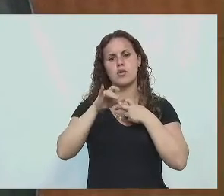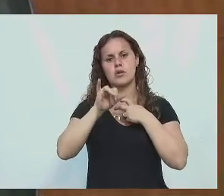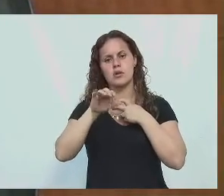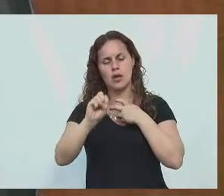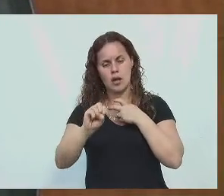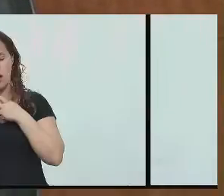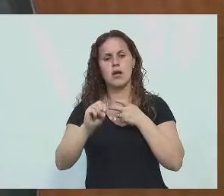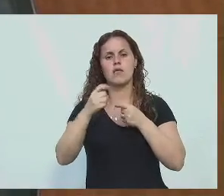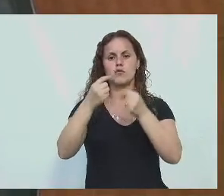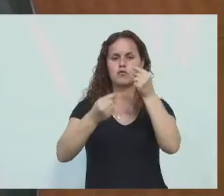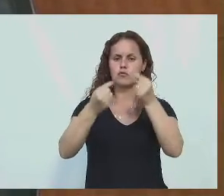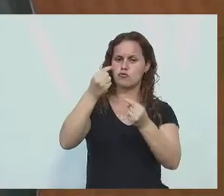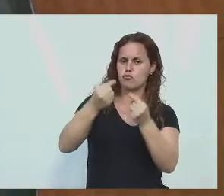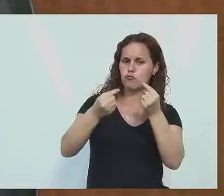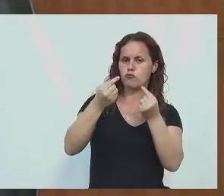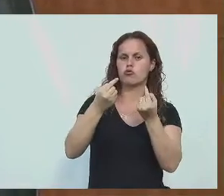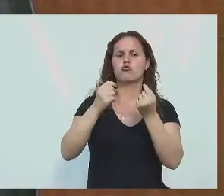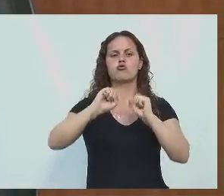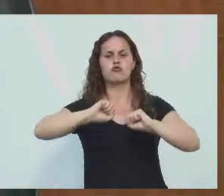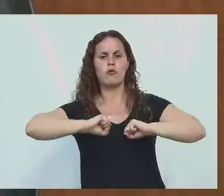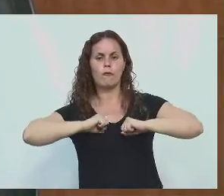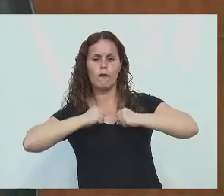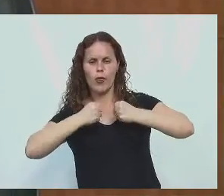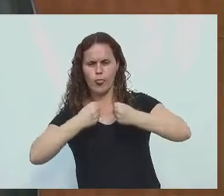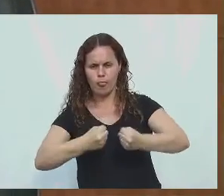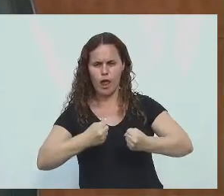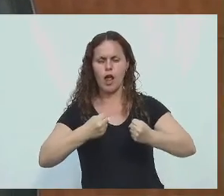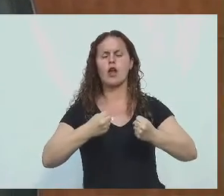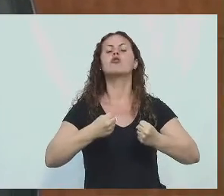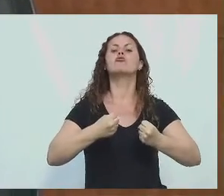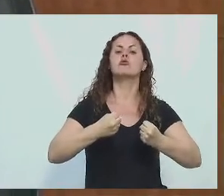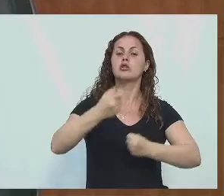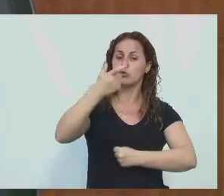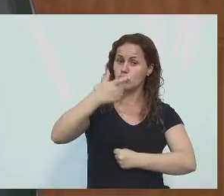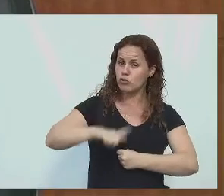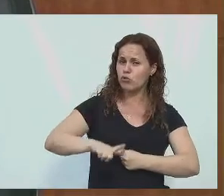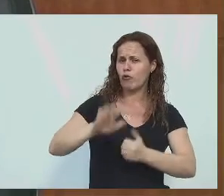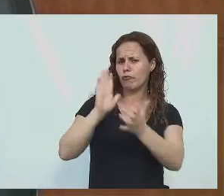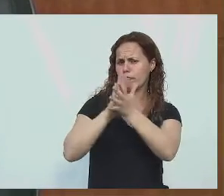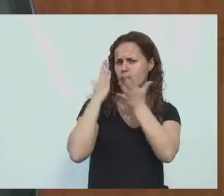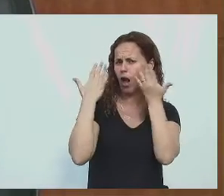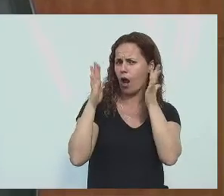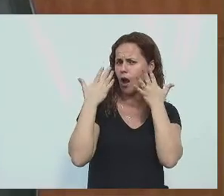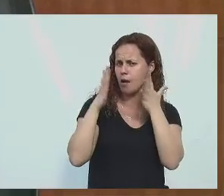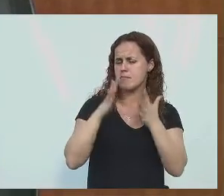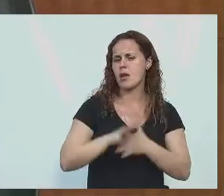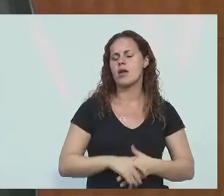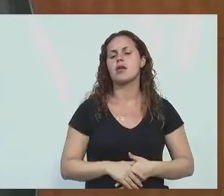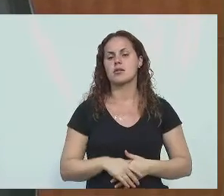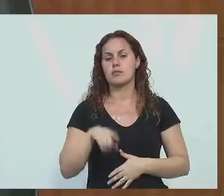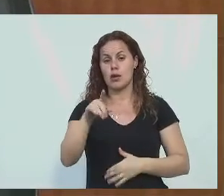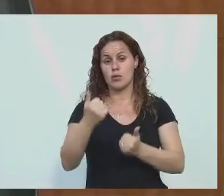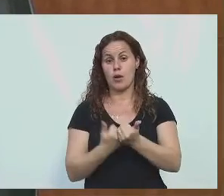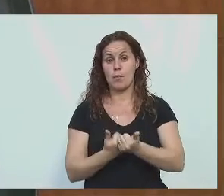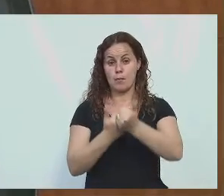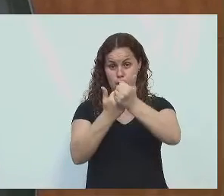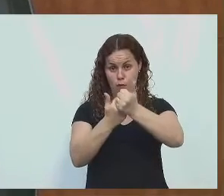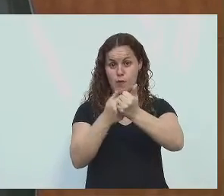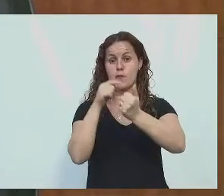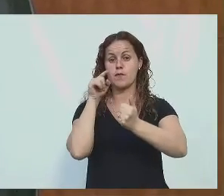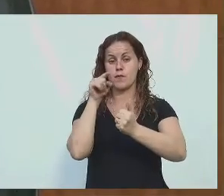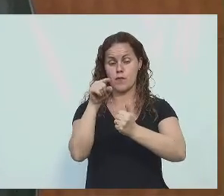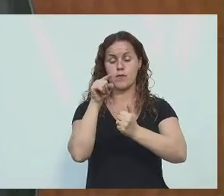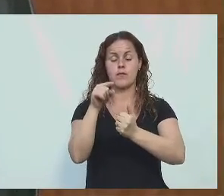discussões, defendendo, abraçando as causas. Então, mais uma vez, vereador, parabéns, viu? Mais uma contribuição do seu